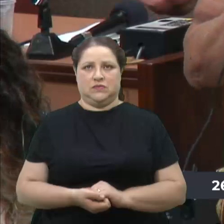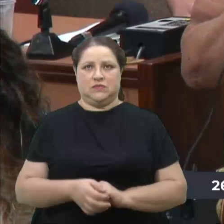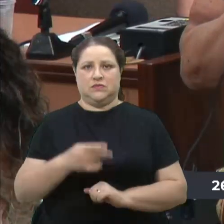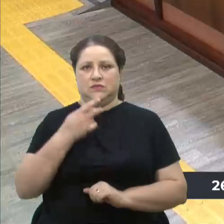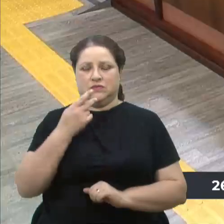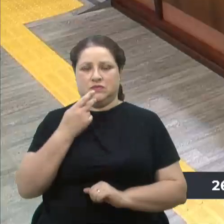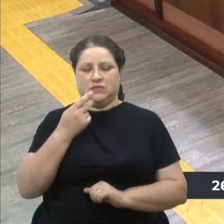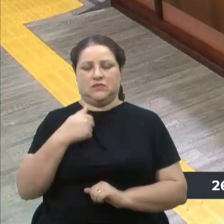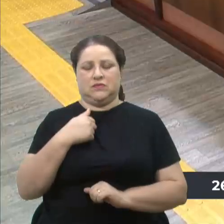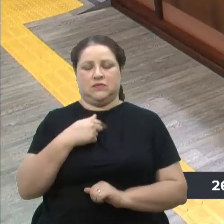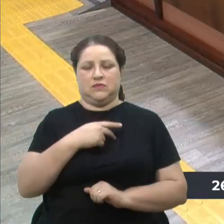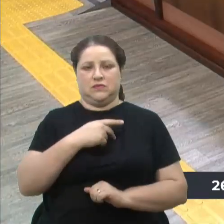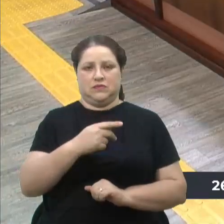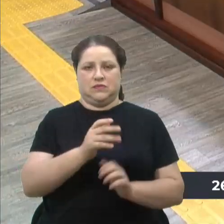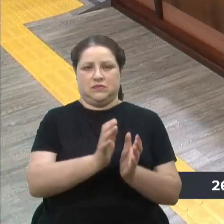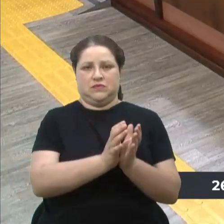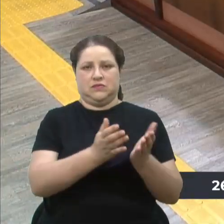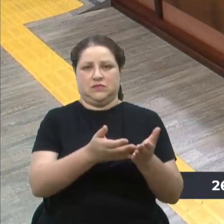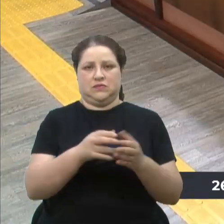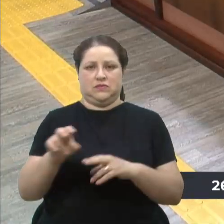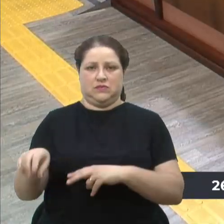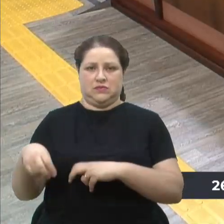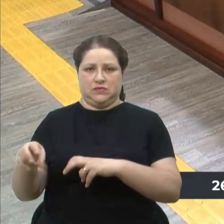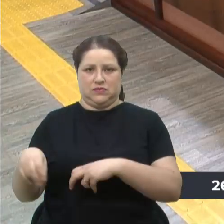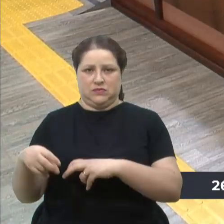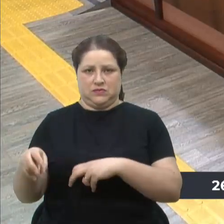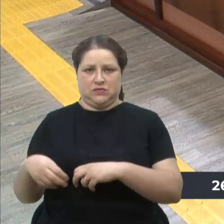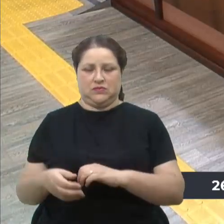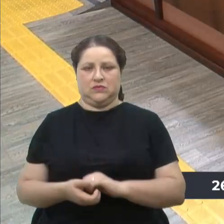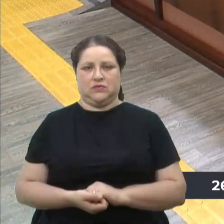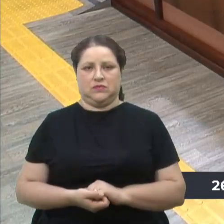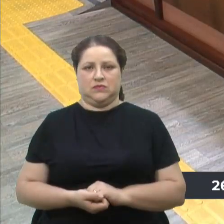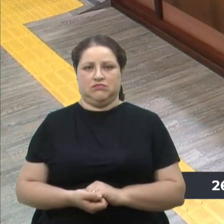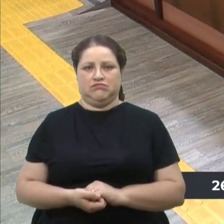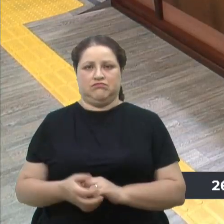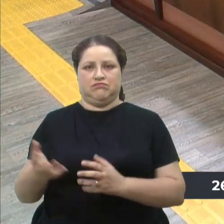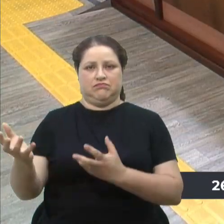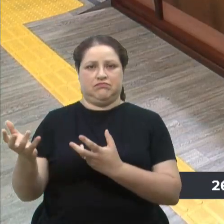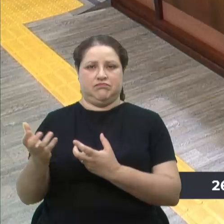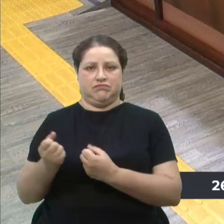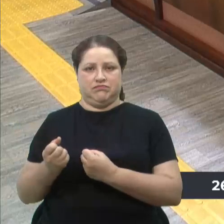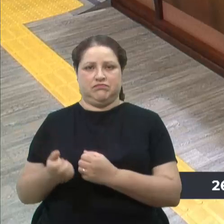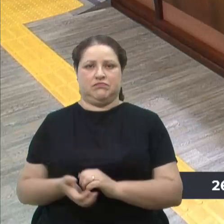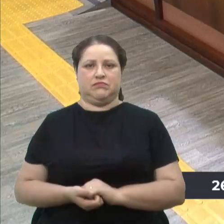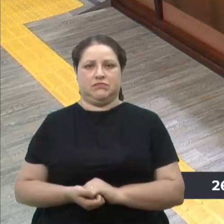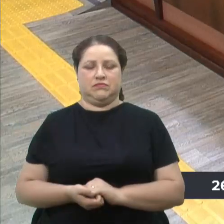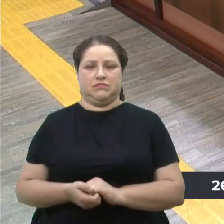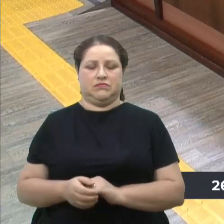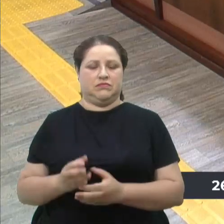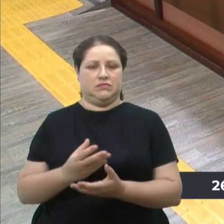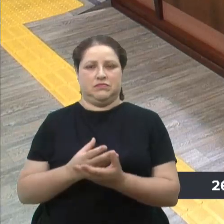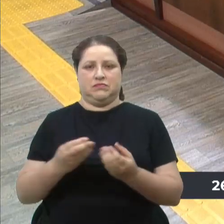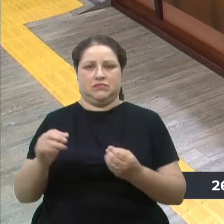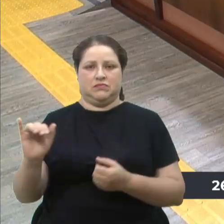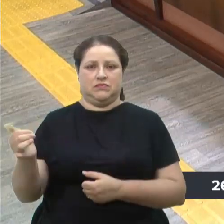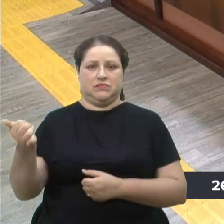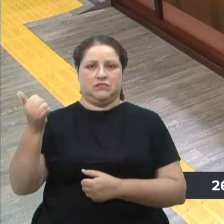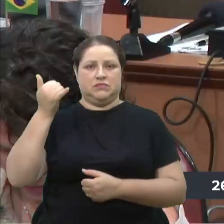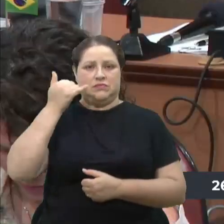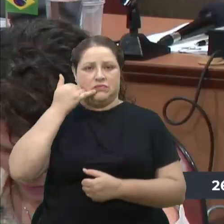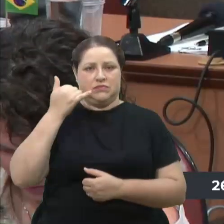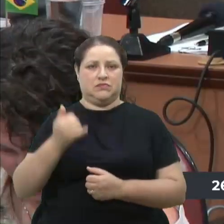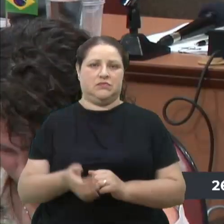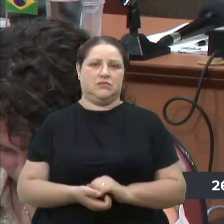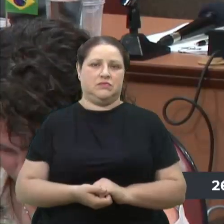como presidente da Comissão da Agricultura Eu Tenho recebido muitas ligações né